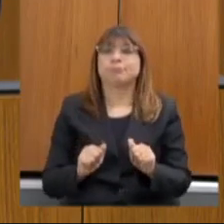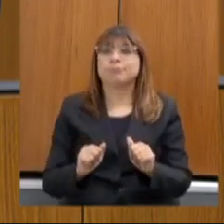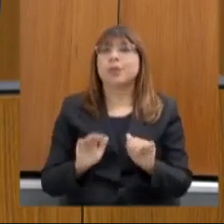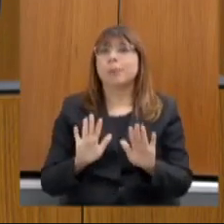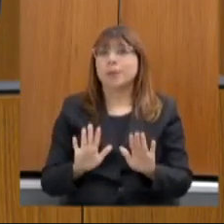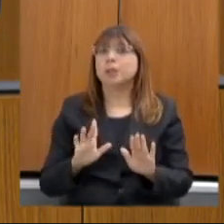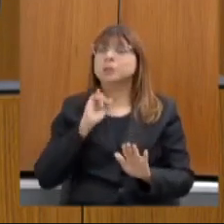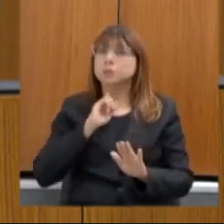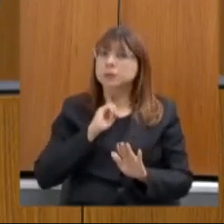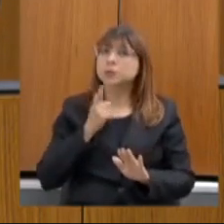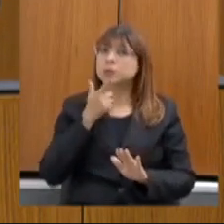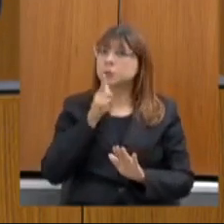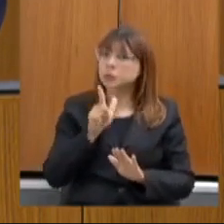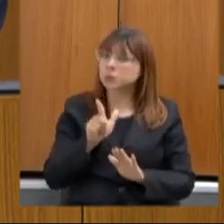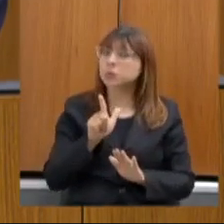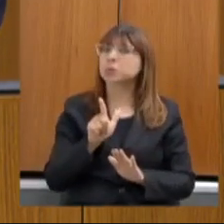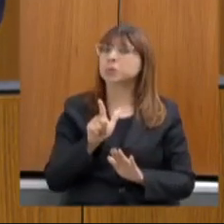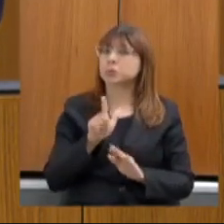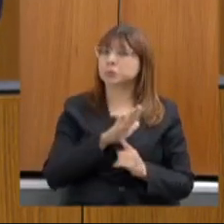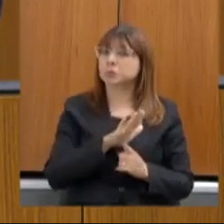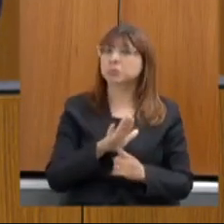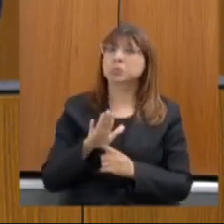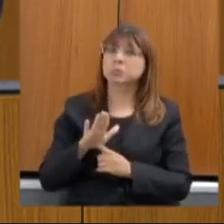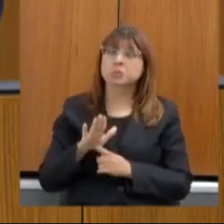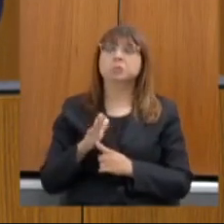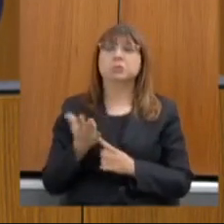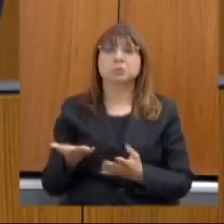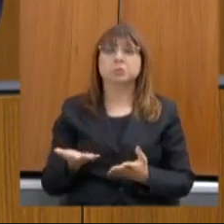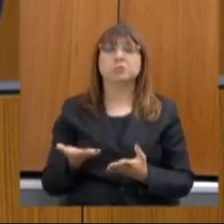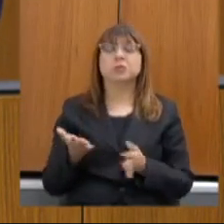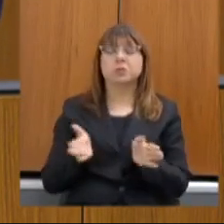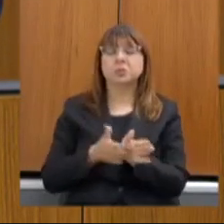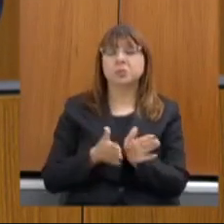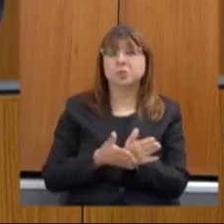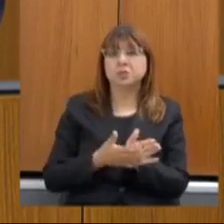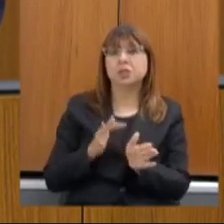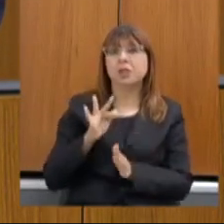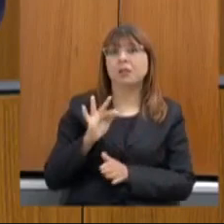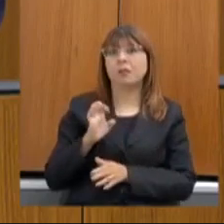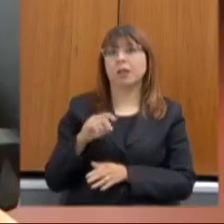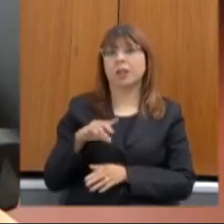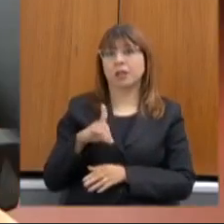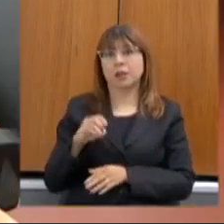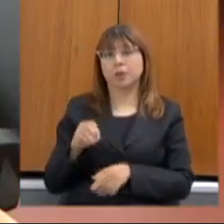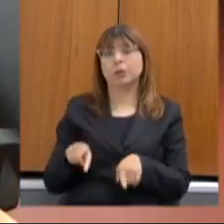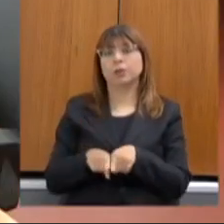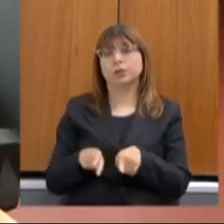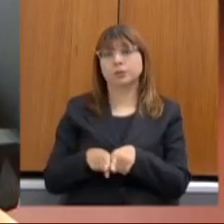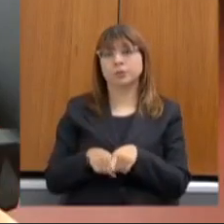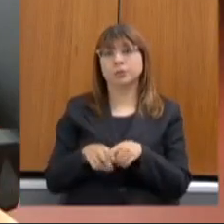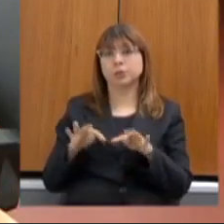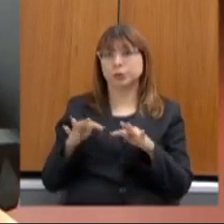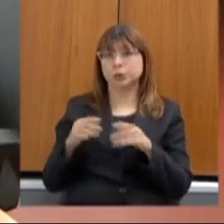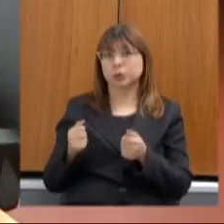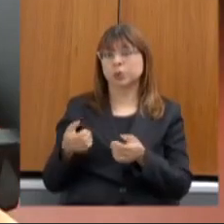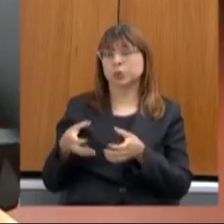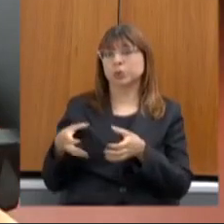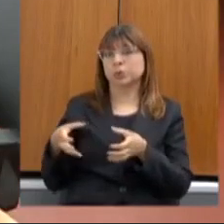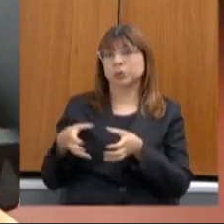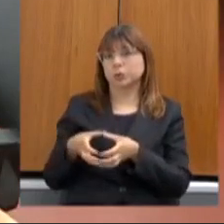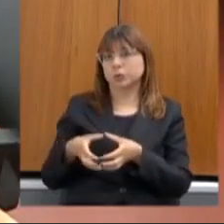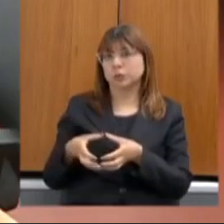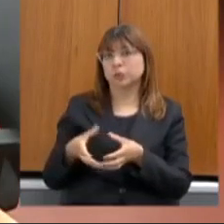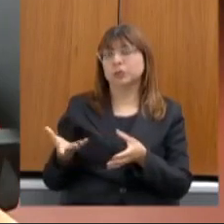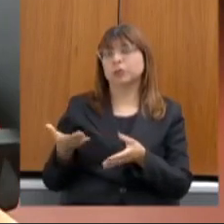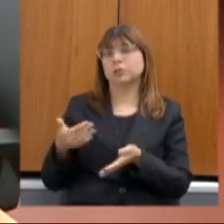contrário Minas tem dado exemplo então você que tá Parabéns Fernando o trabalho que as cartas de jumento tem feito é